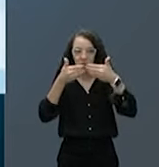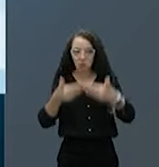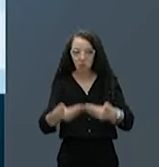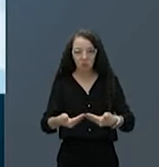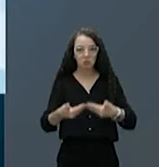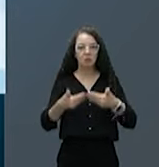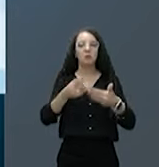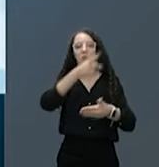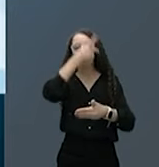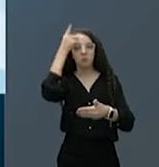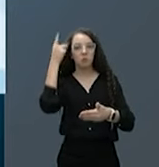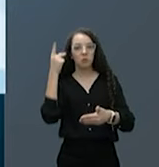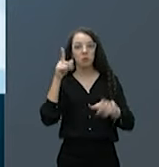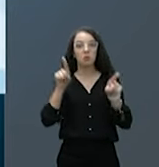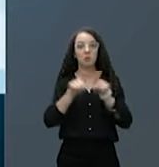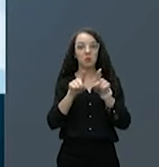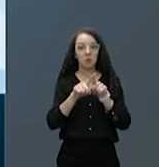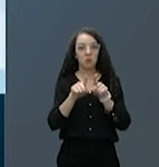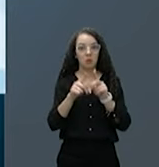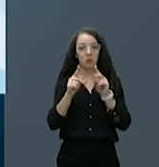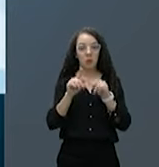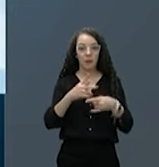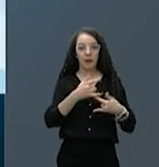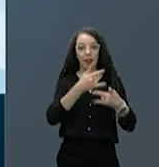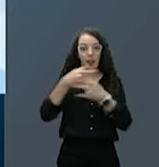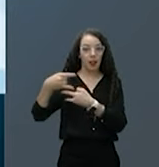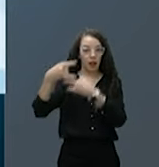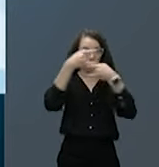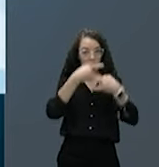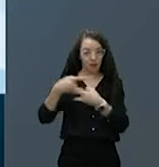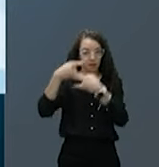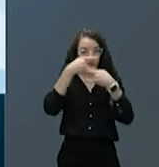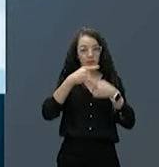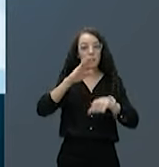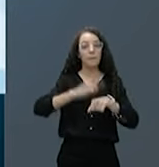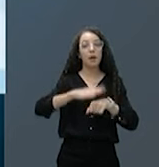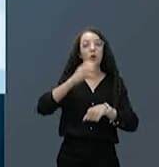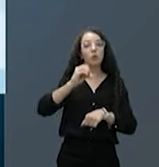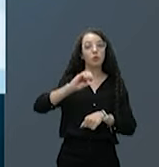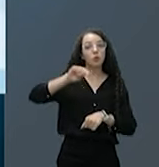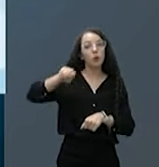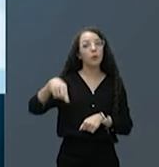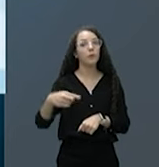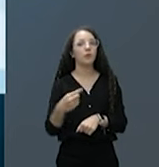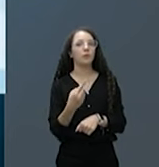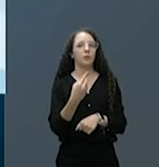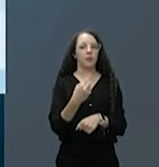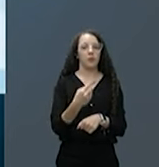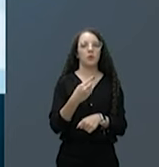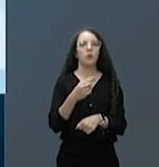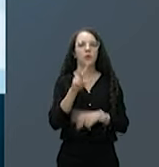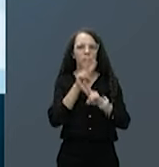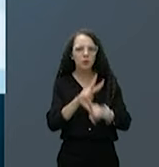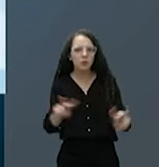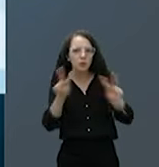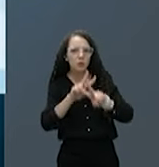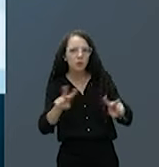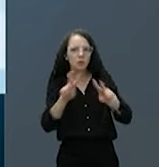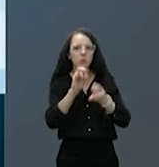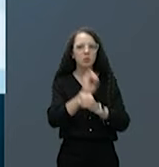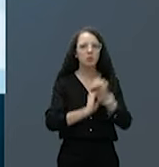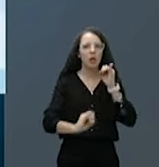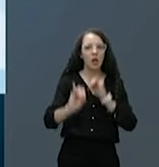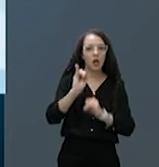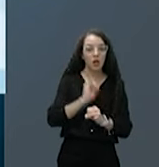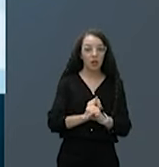com uma transmissão ao vivo que conta com mais de 9 mil visualizações na internet, o que fez com que as ofensas se propagassem rapidamente